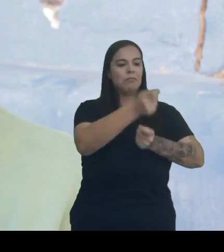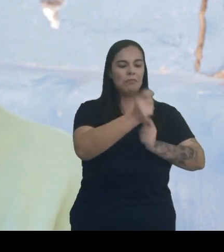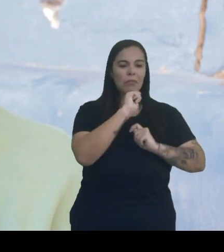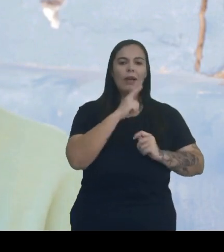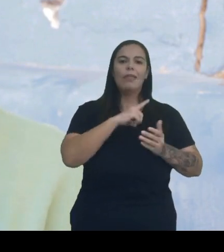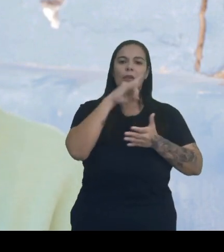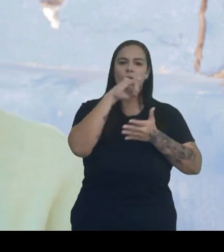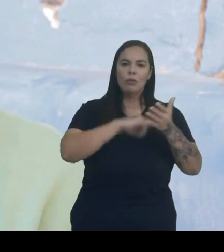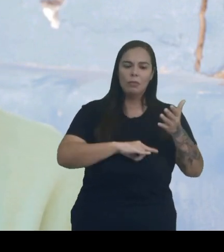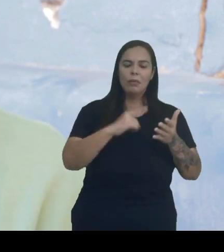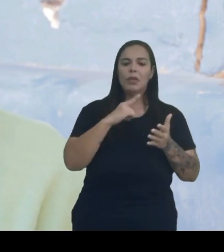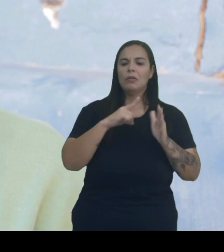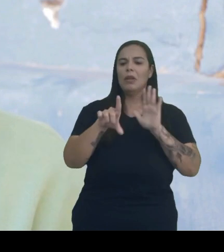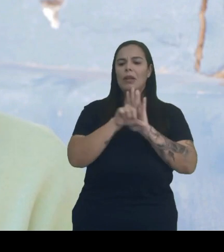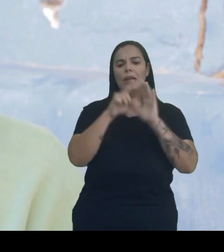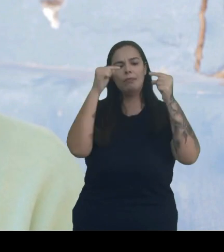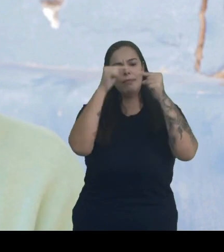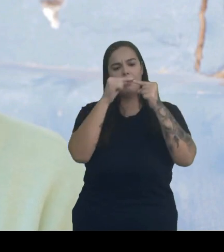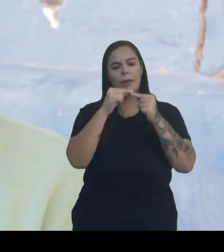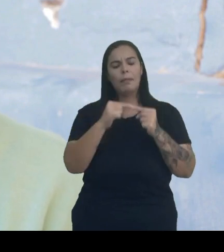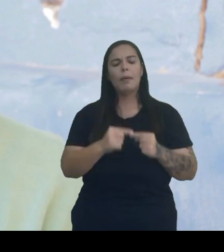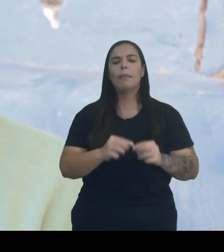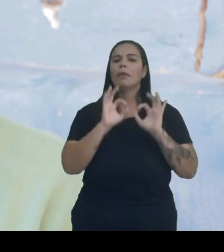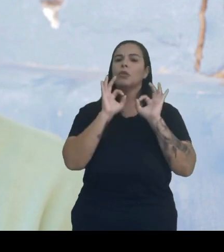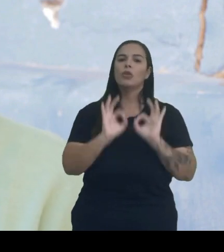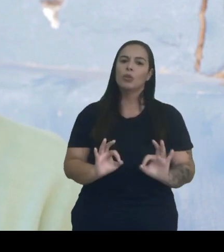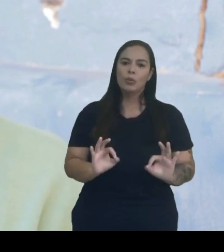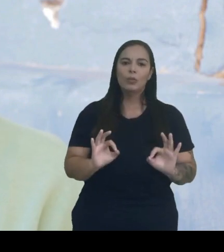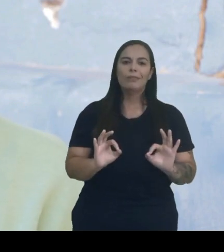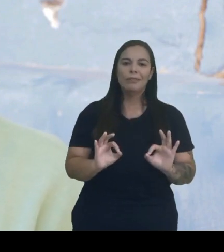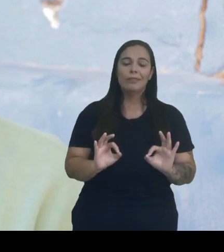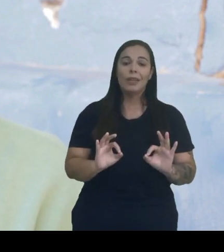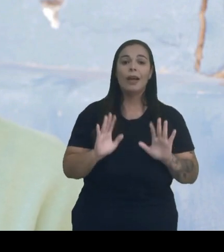documentei, eu fiz tudo dentro das leis. Você está entendendo?